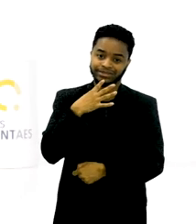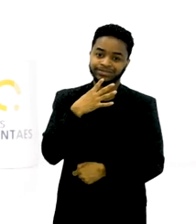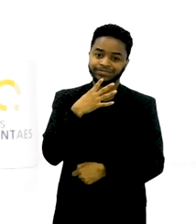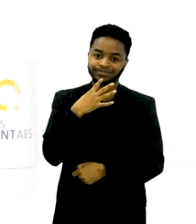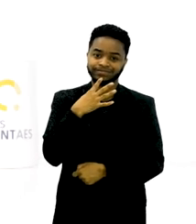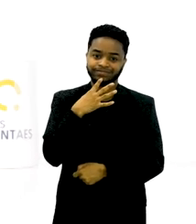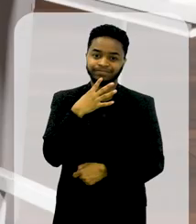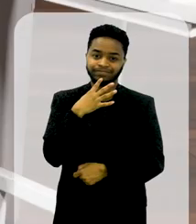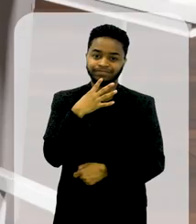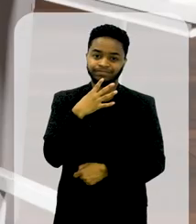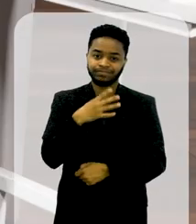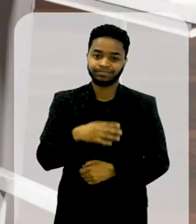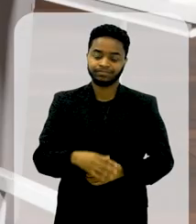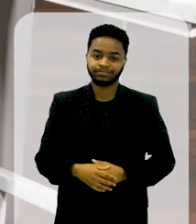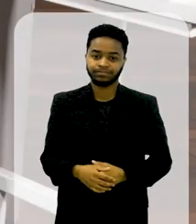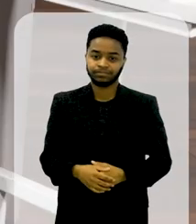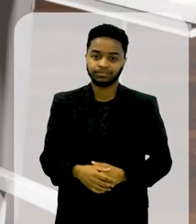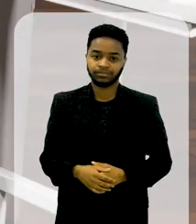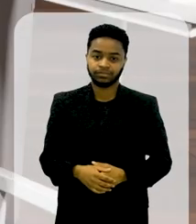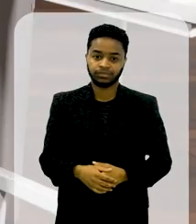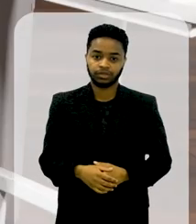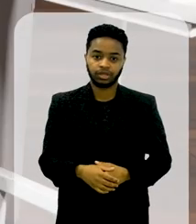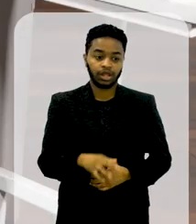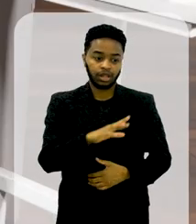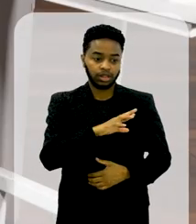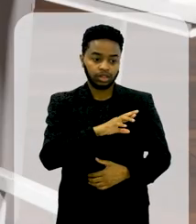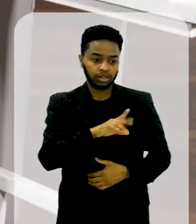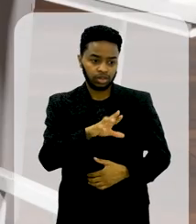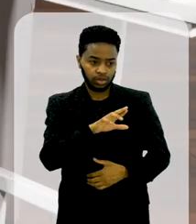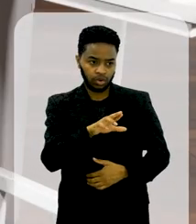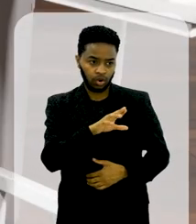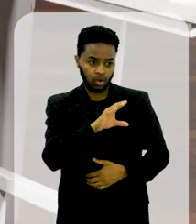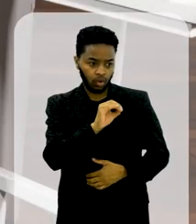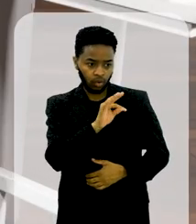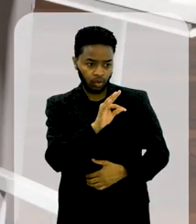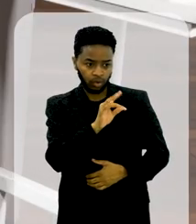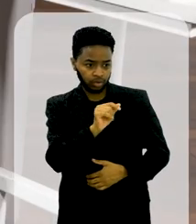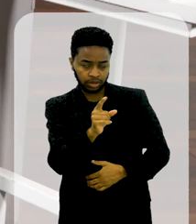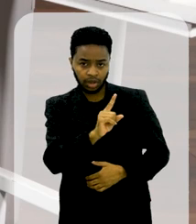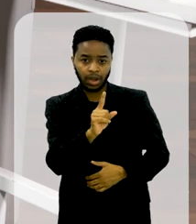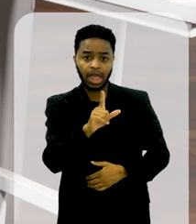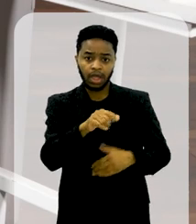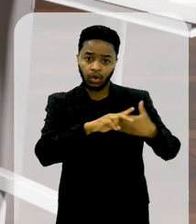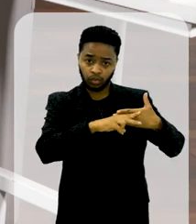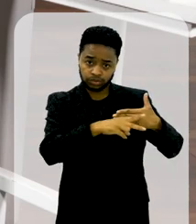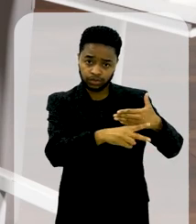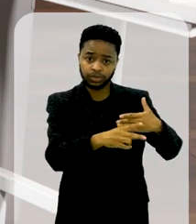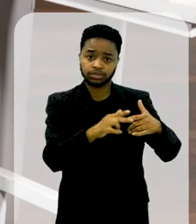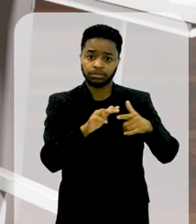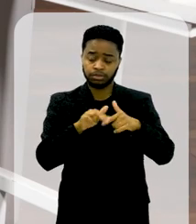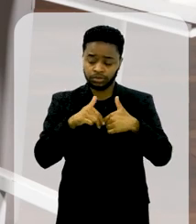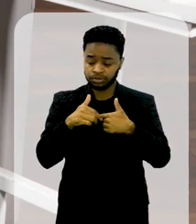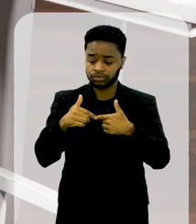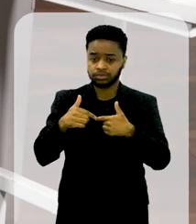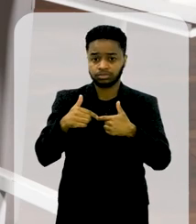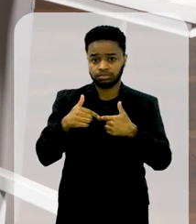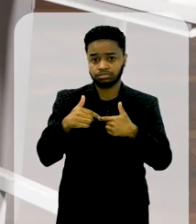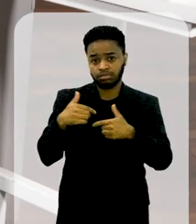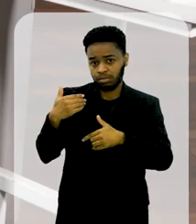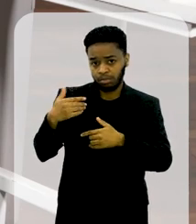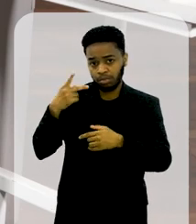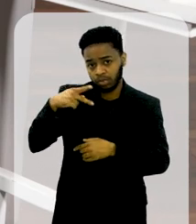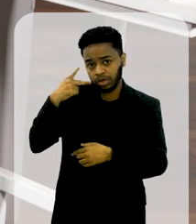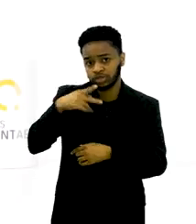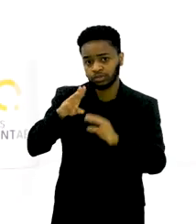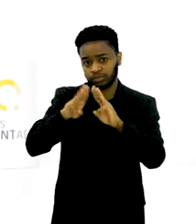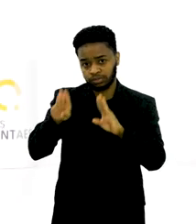sabe isso não é cota hein não é cota isso não não é cota é consequência consequência da nossa política do museu aham de